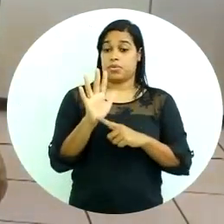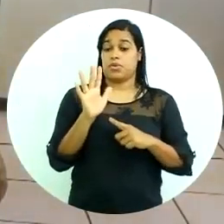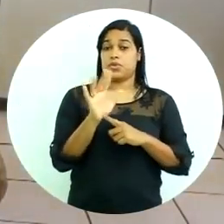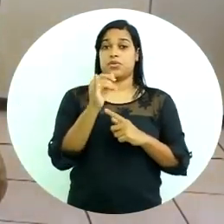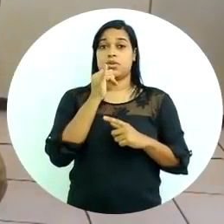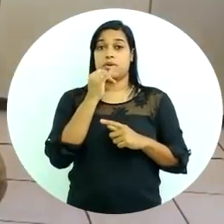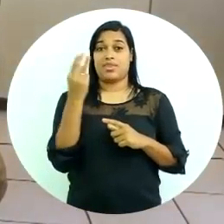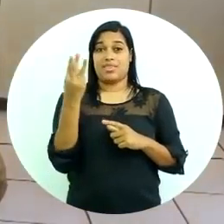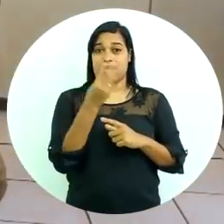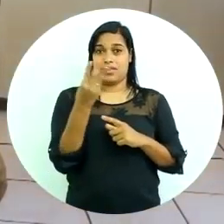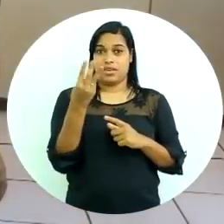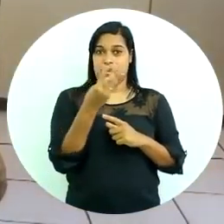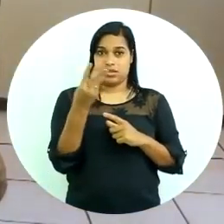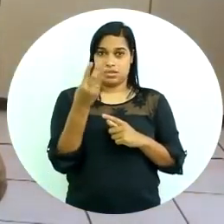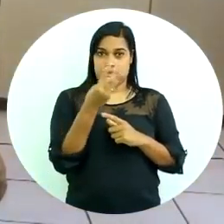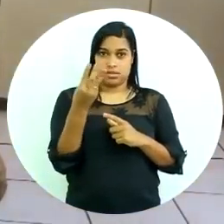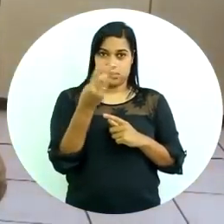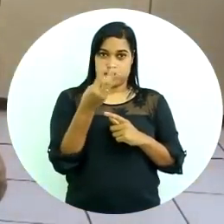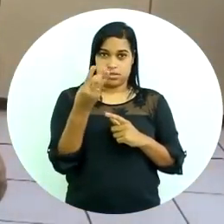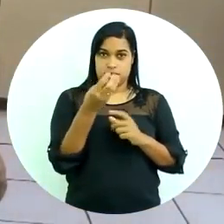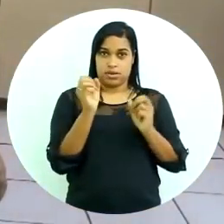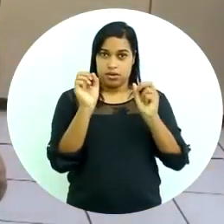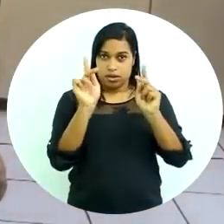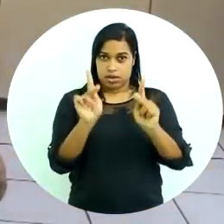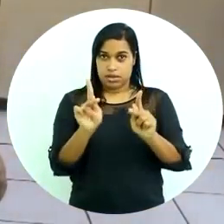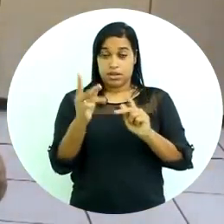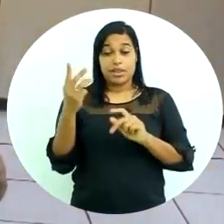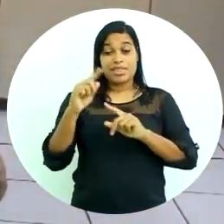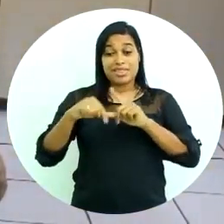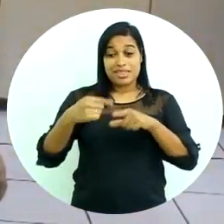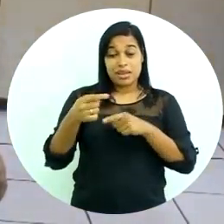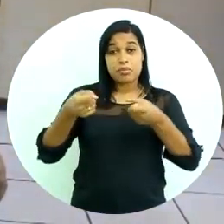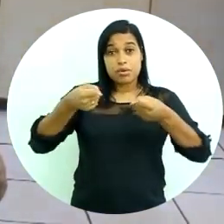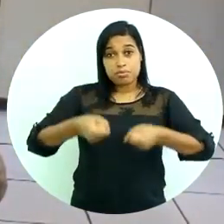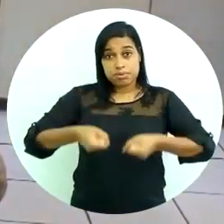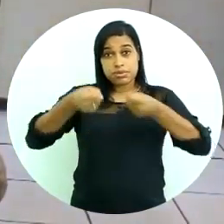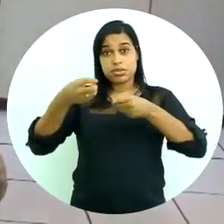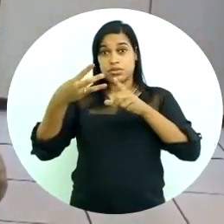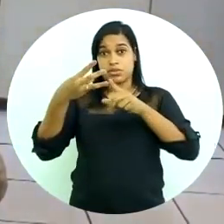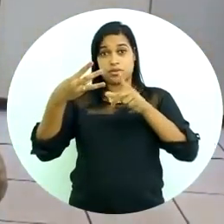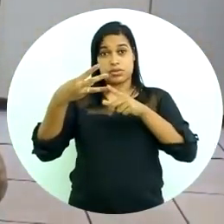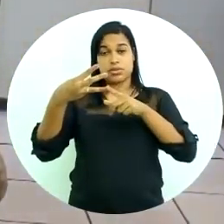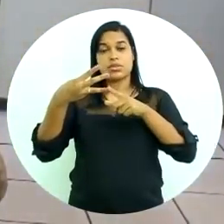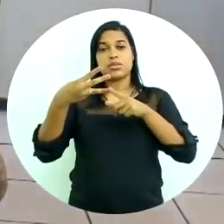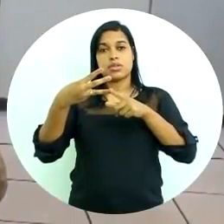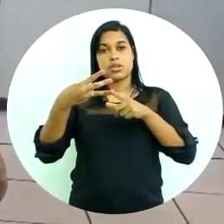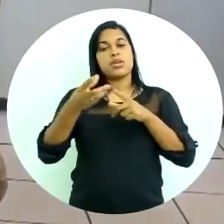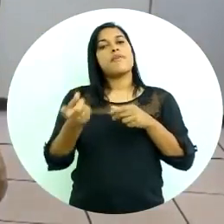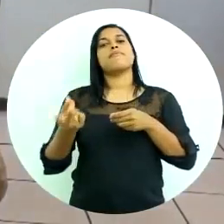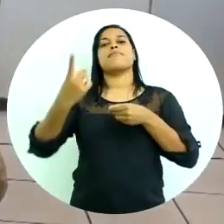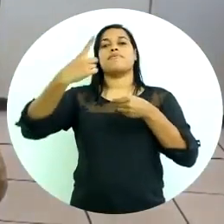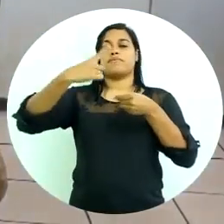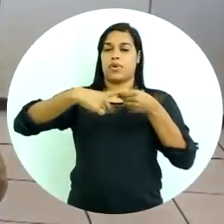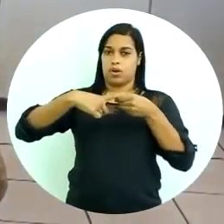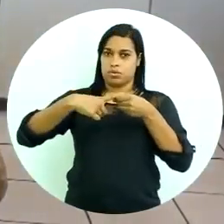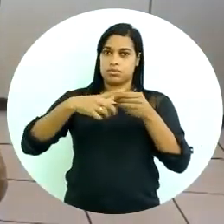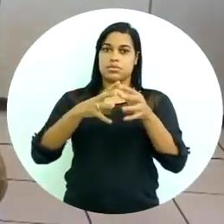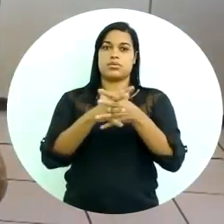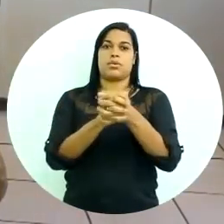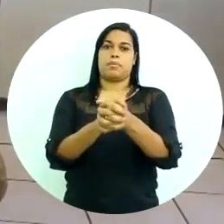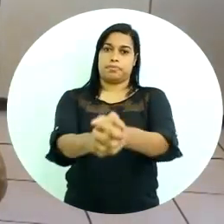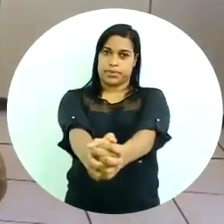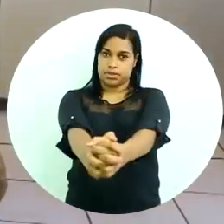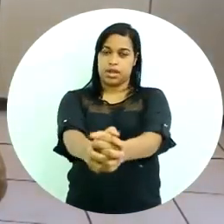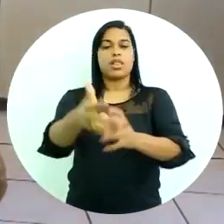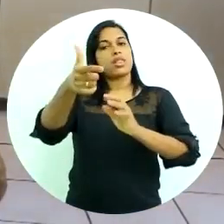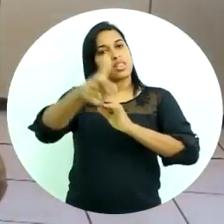até 3 choques, tá? Depois desses 3 choques, se a vítima ela não retornou, a gente volta a fazer os ciclos de massagem